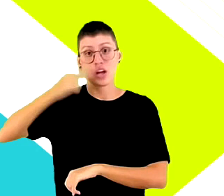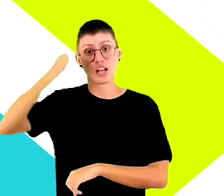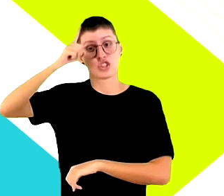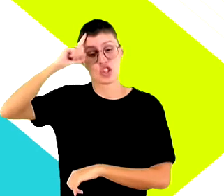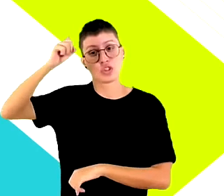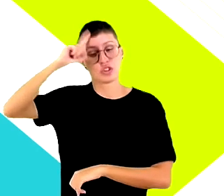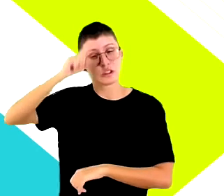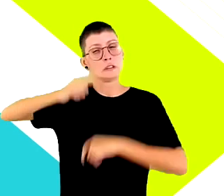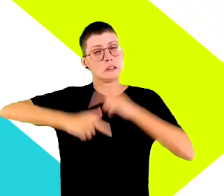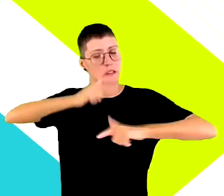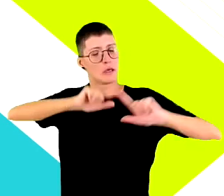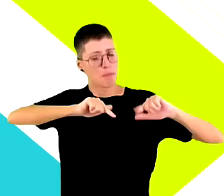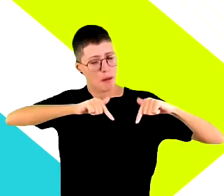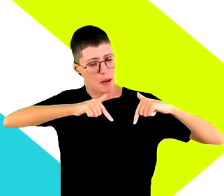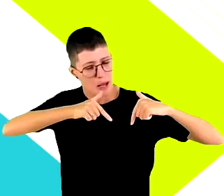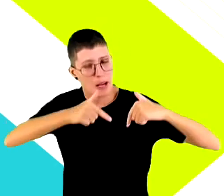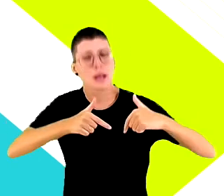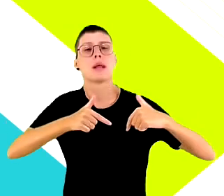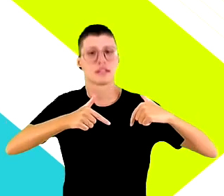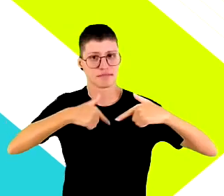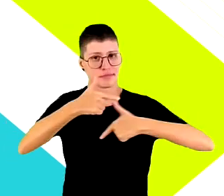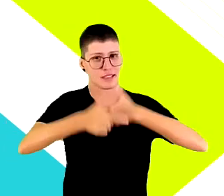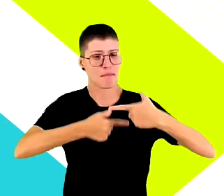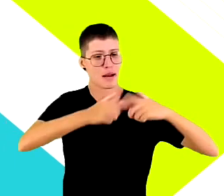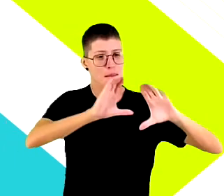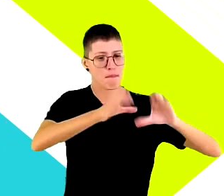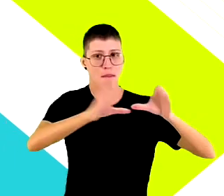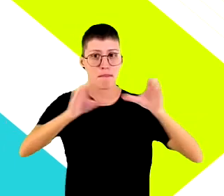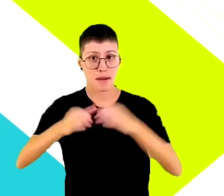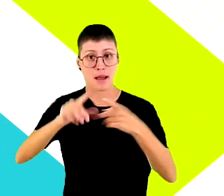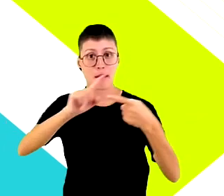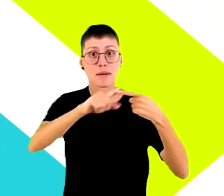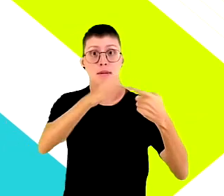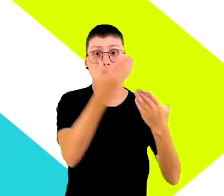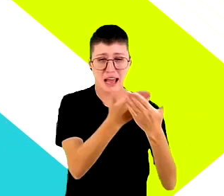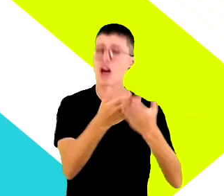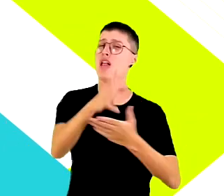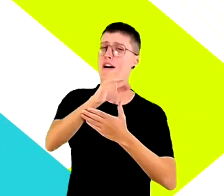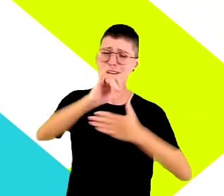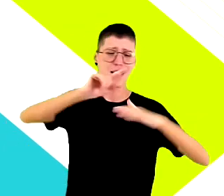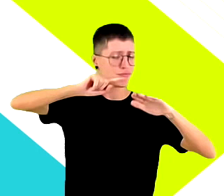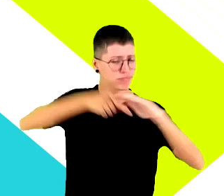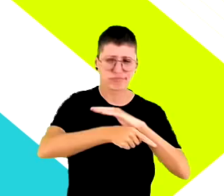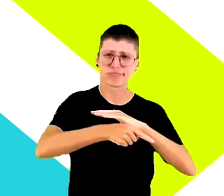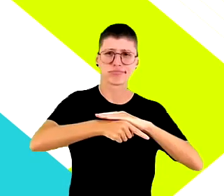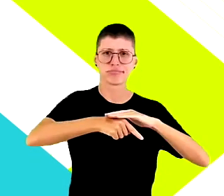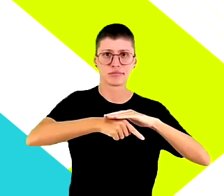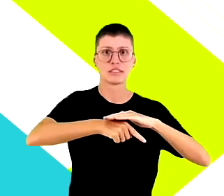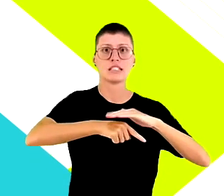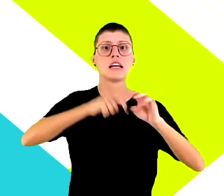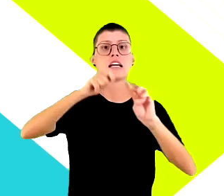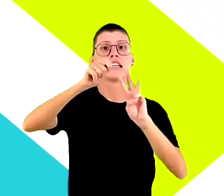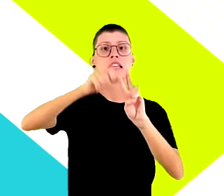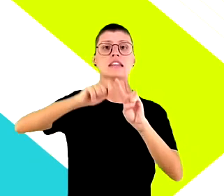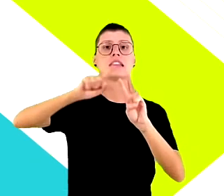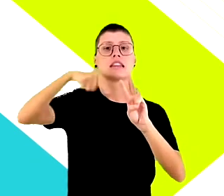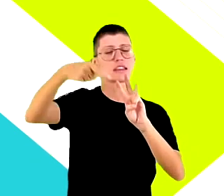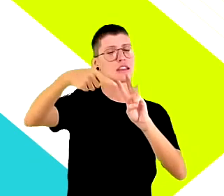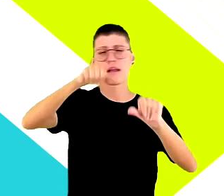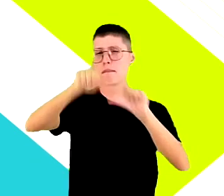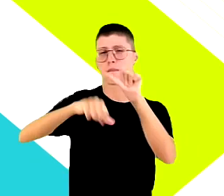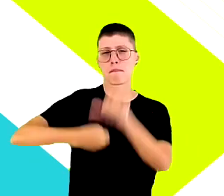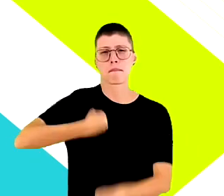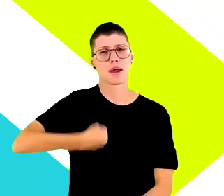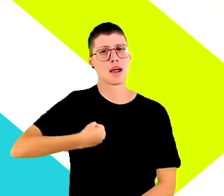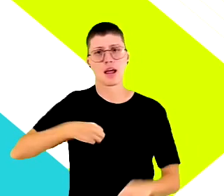em squad, e a gente sempre fala assim, ó, primeira aula, mergulha. Mas daqui 3 meses sua vida vai ser transformada. Quando a